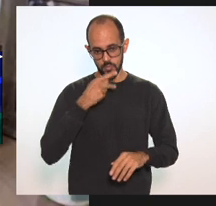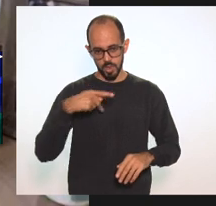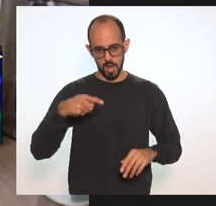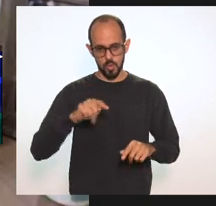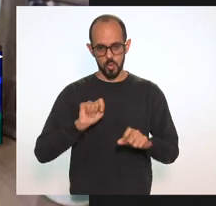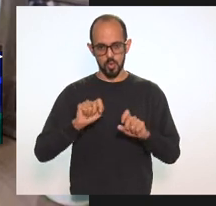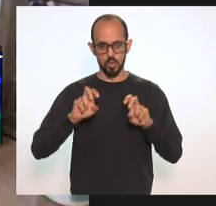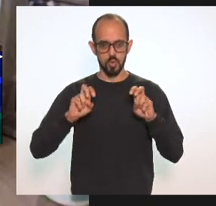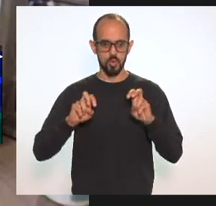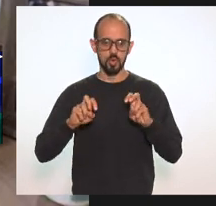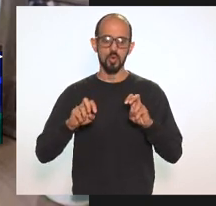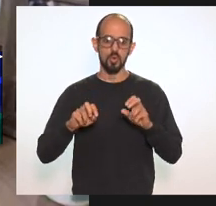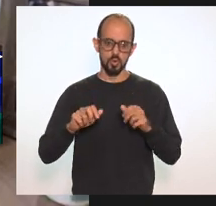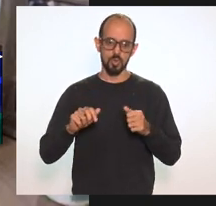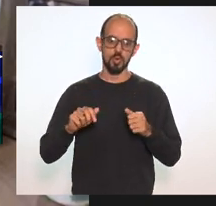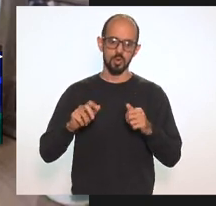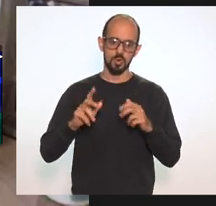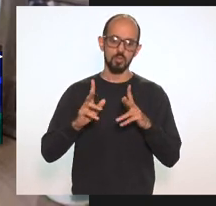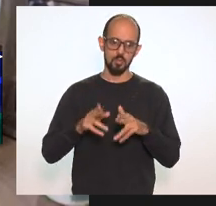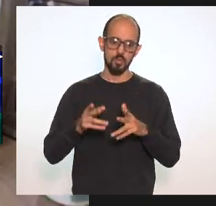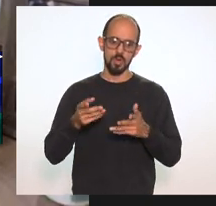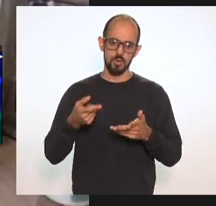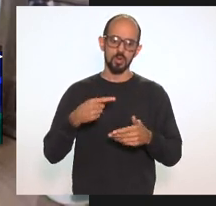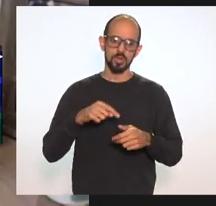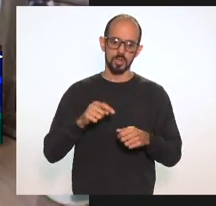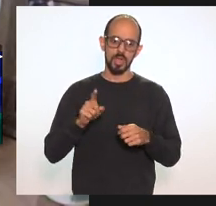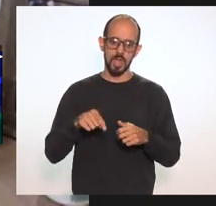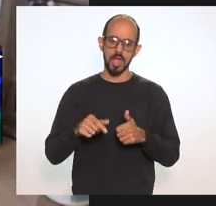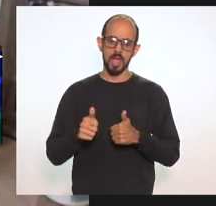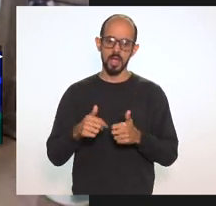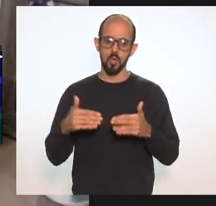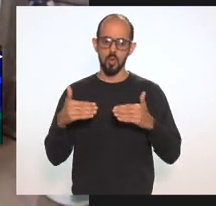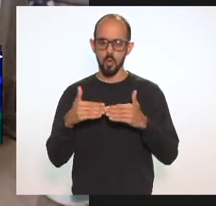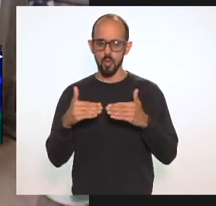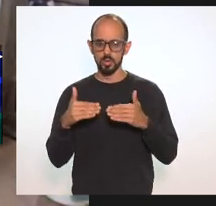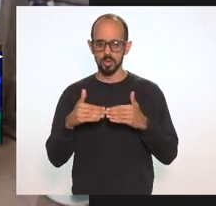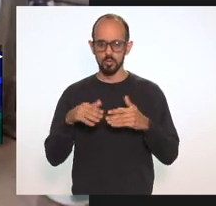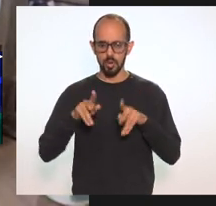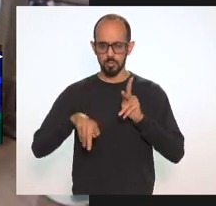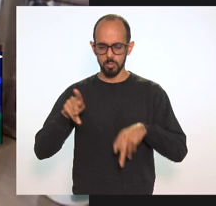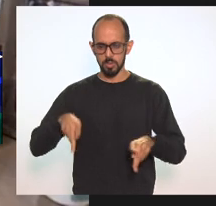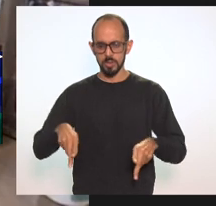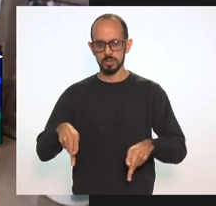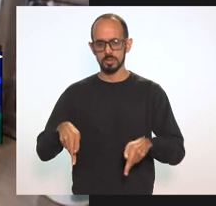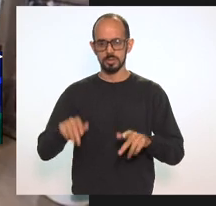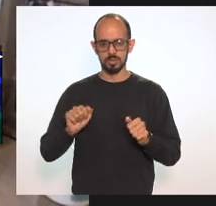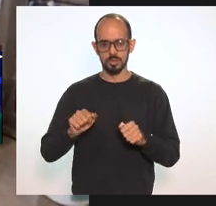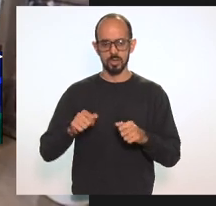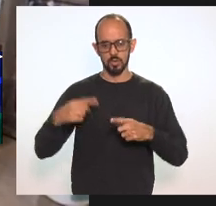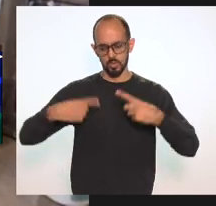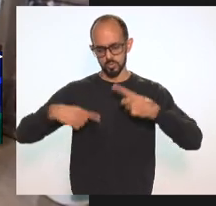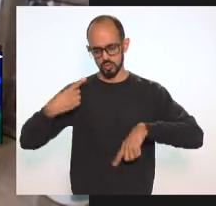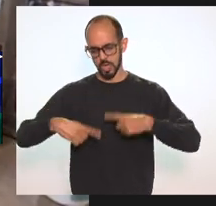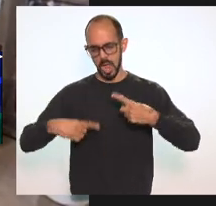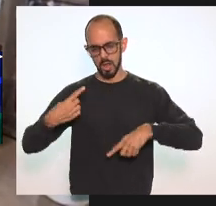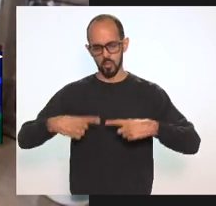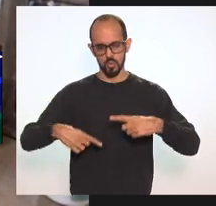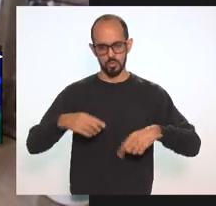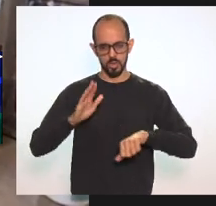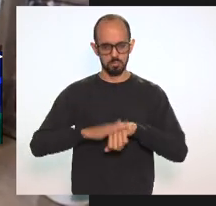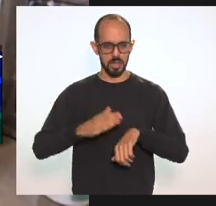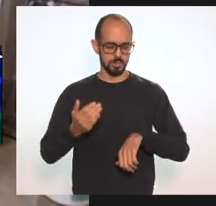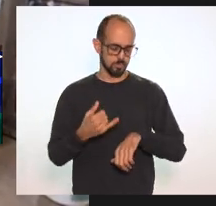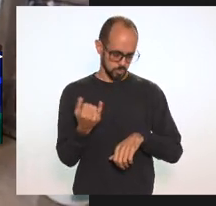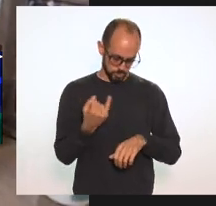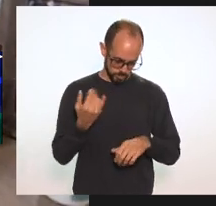do jeito que tem que ser o Parlamento né em favor do povo e favor da vida e favor do debate do diabo Eu acho que isso que é